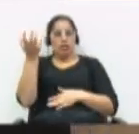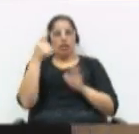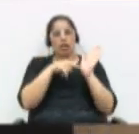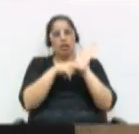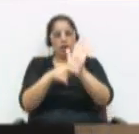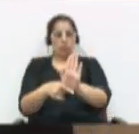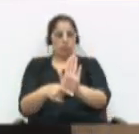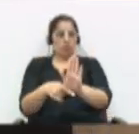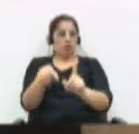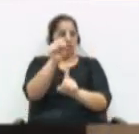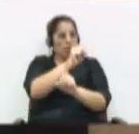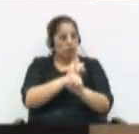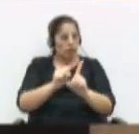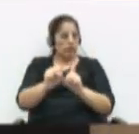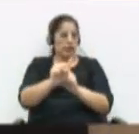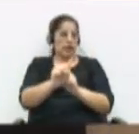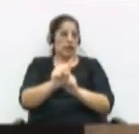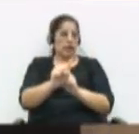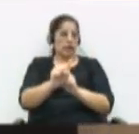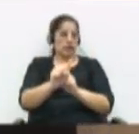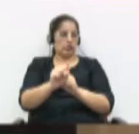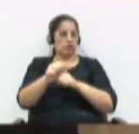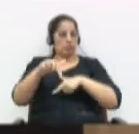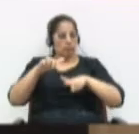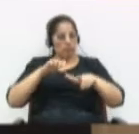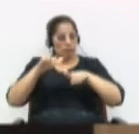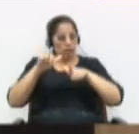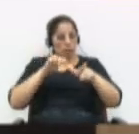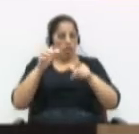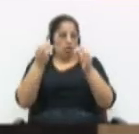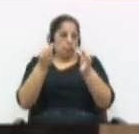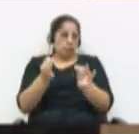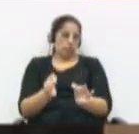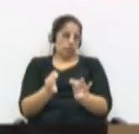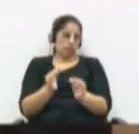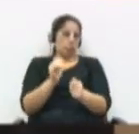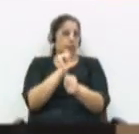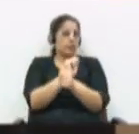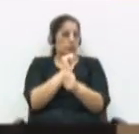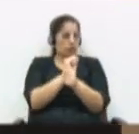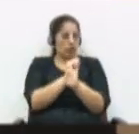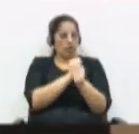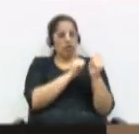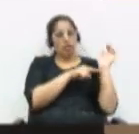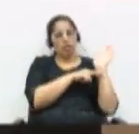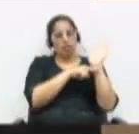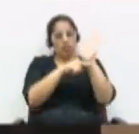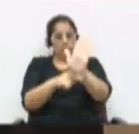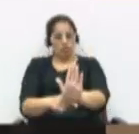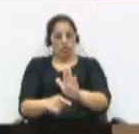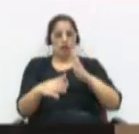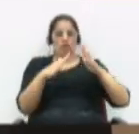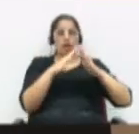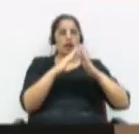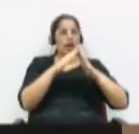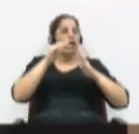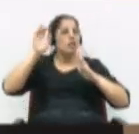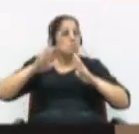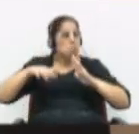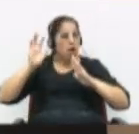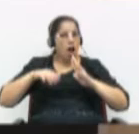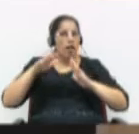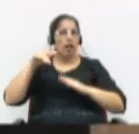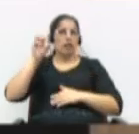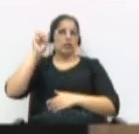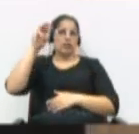trabalho. É isso que nós da Coabitare desejamos, é isso que eu espero para a minha cidade, é casa popular para o povo, sim, e